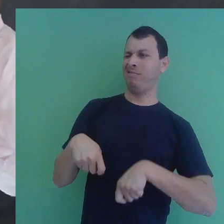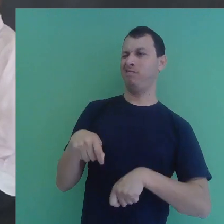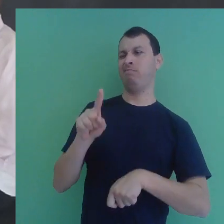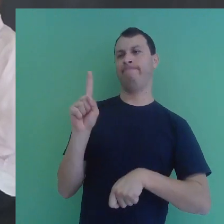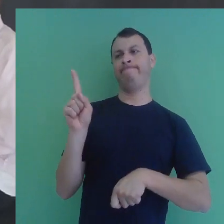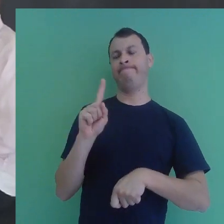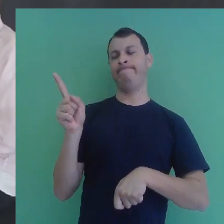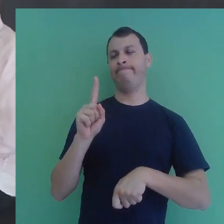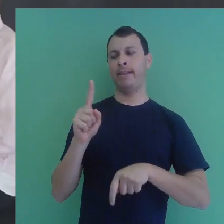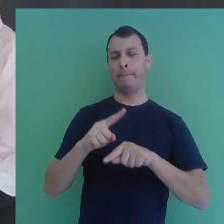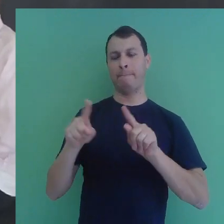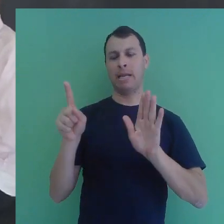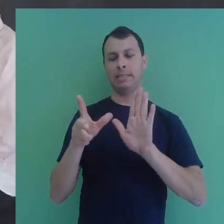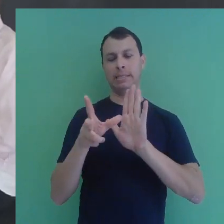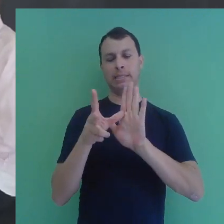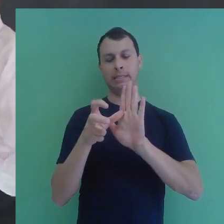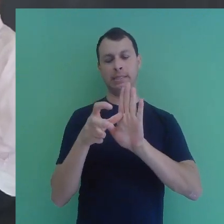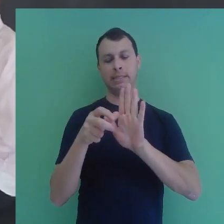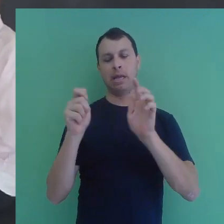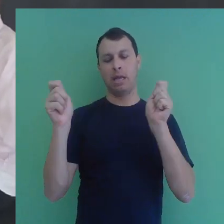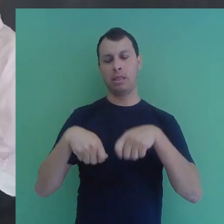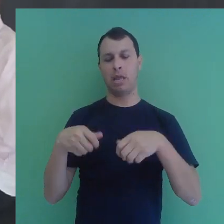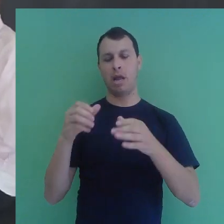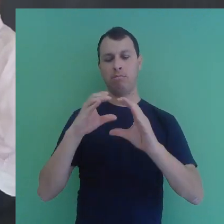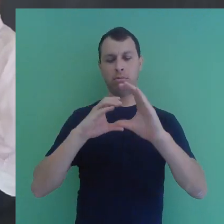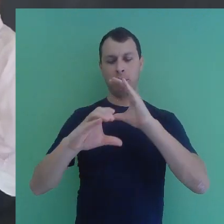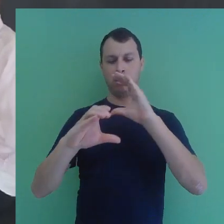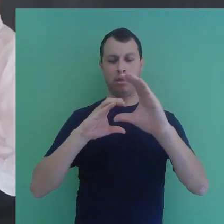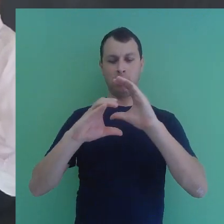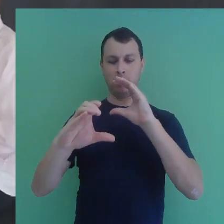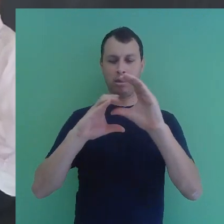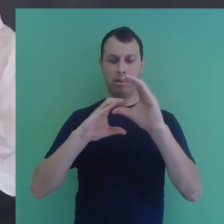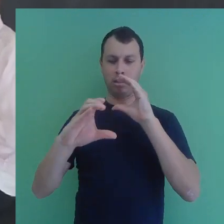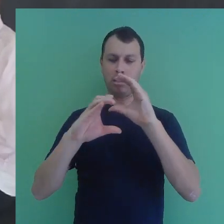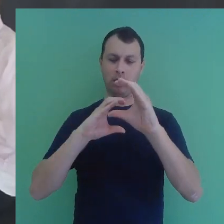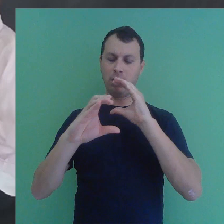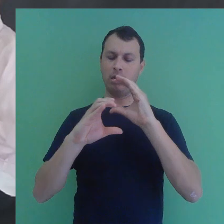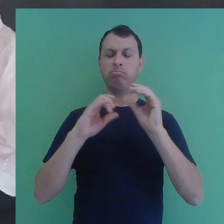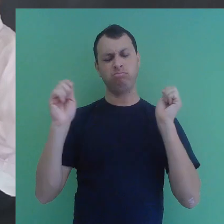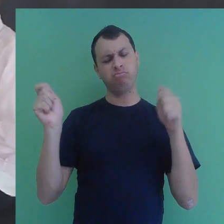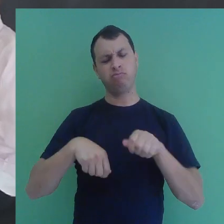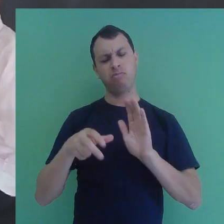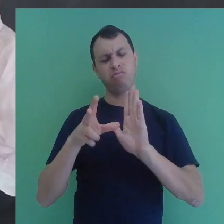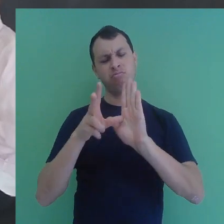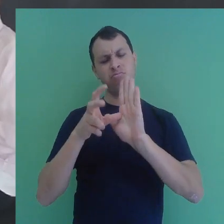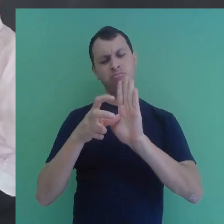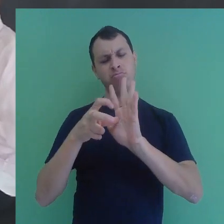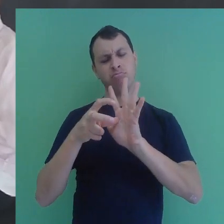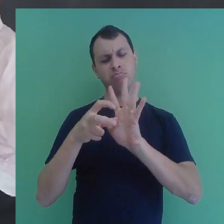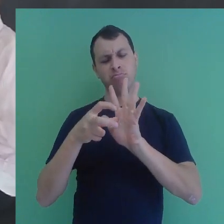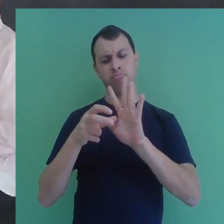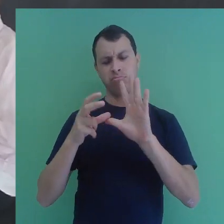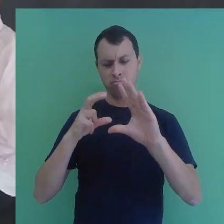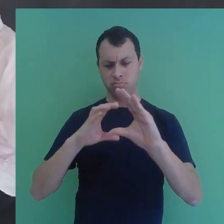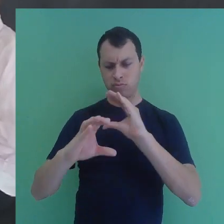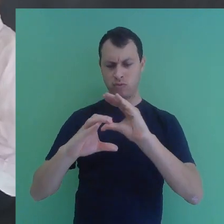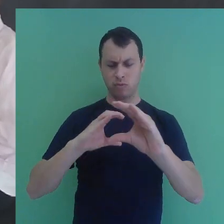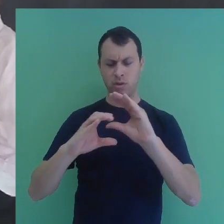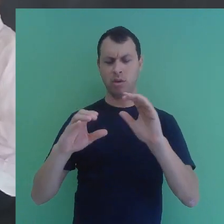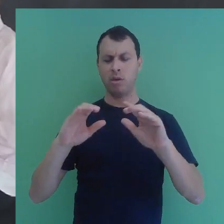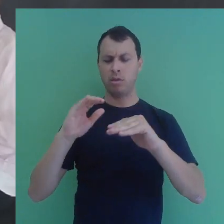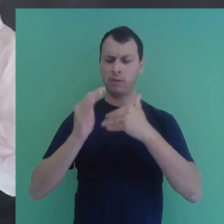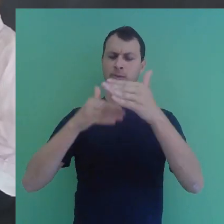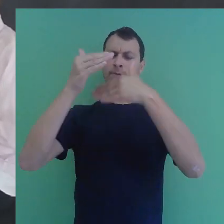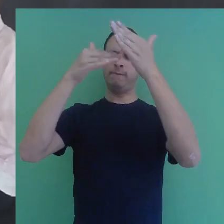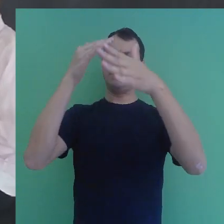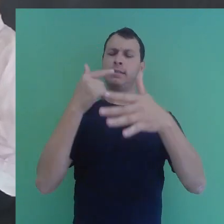pessoa, mas o tato pode ser uma forma de comunicação, pode dar também a comunicação que é necessária para você desenvolver uma